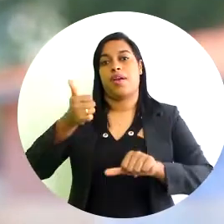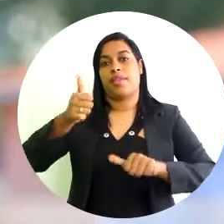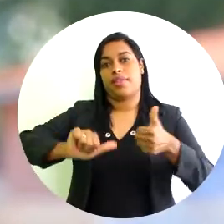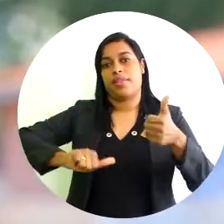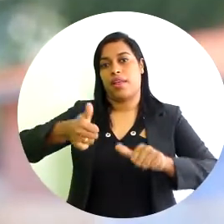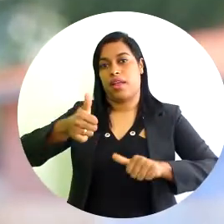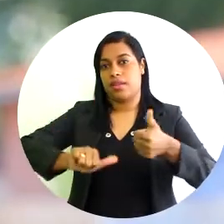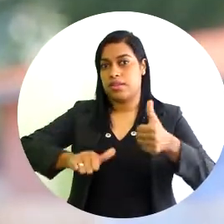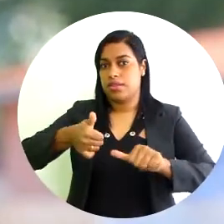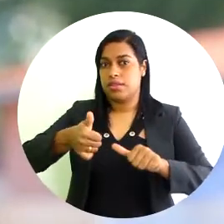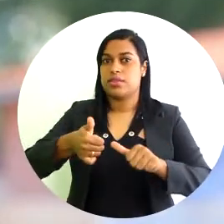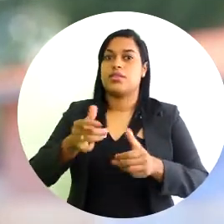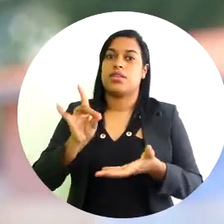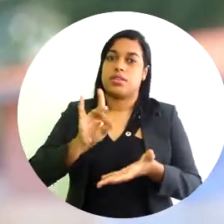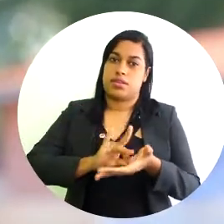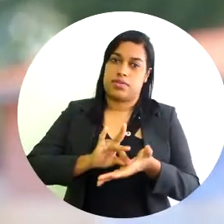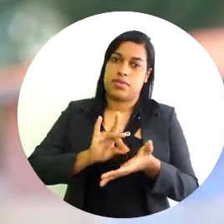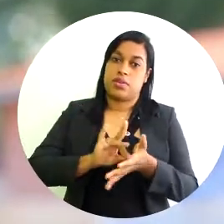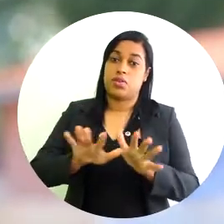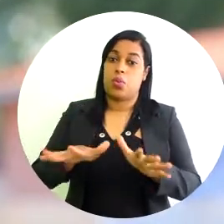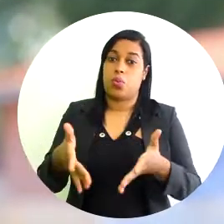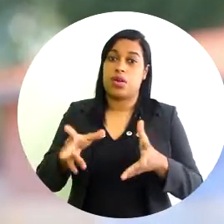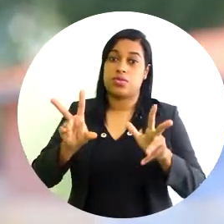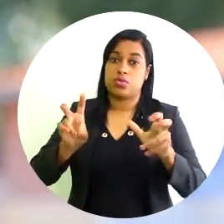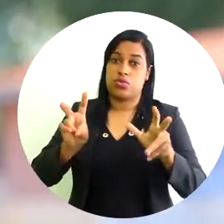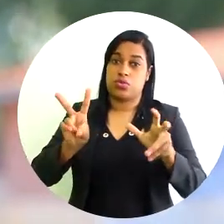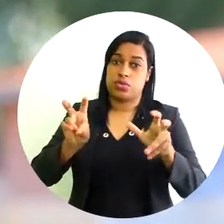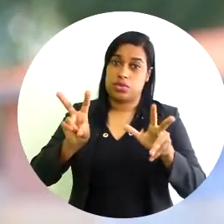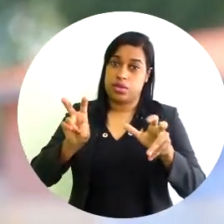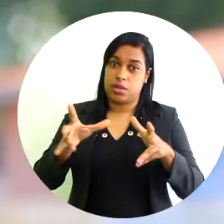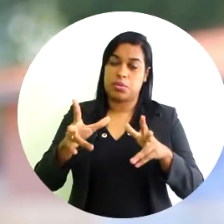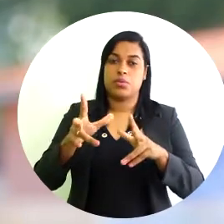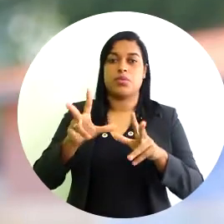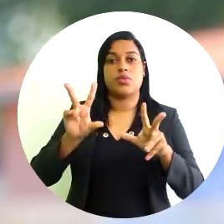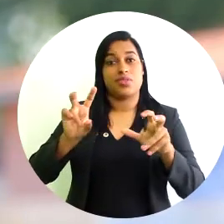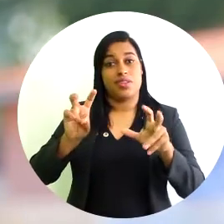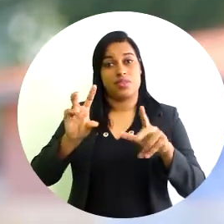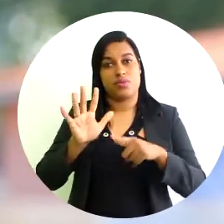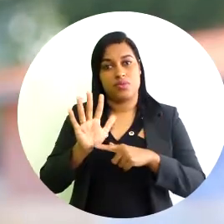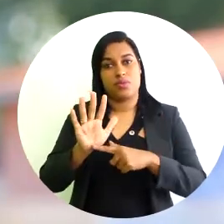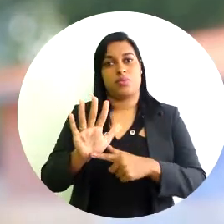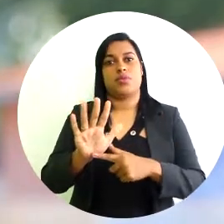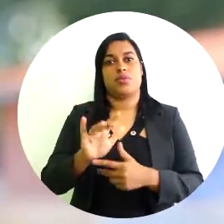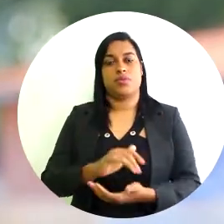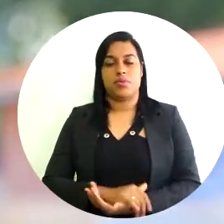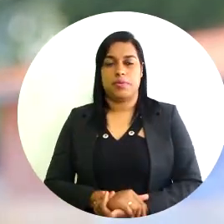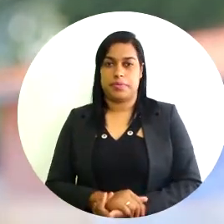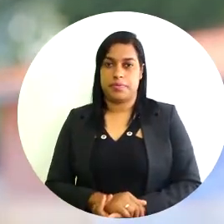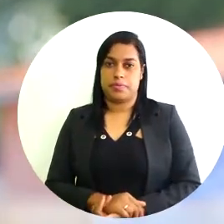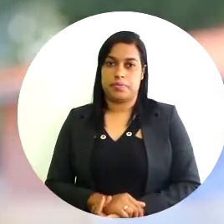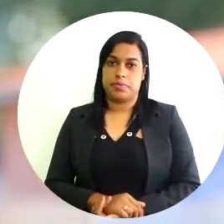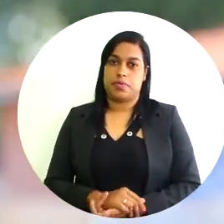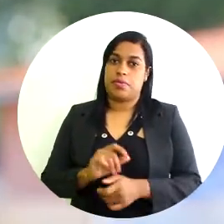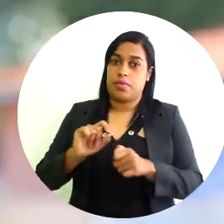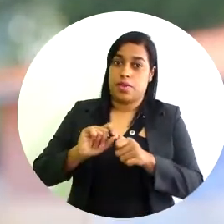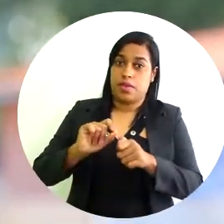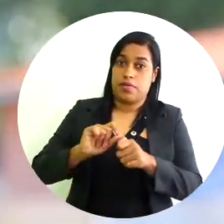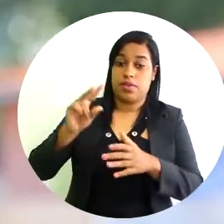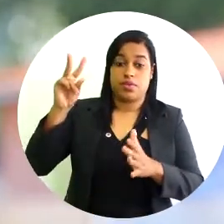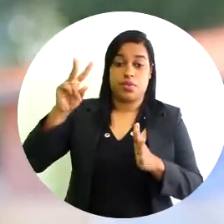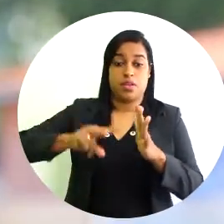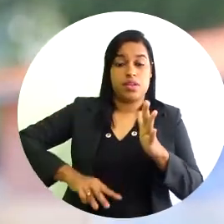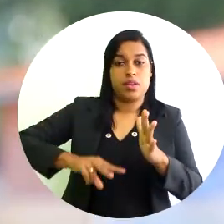vamos escrever realmente quais são os termos, né, quais são os assuntos que vão aparecer. Então, faço uma leitura